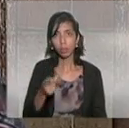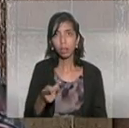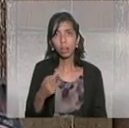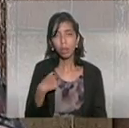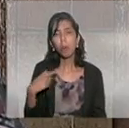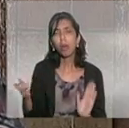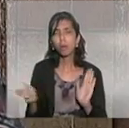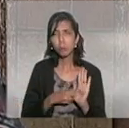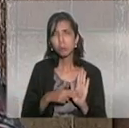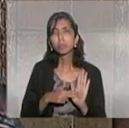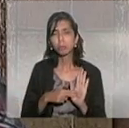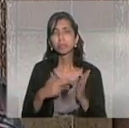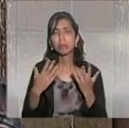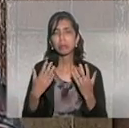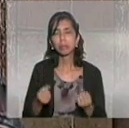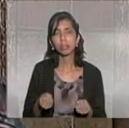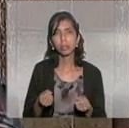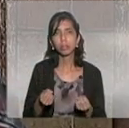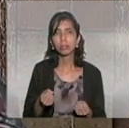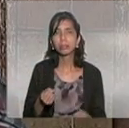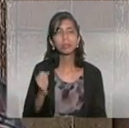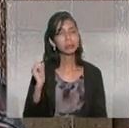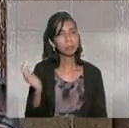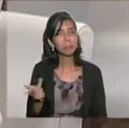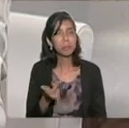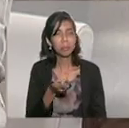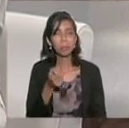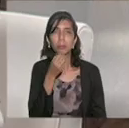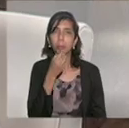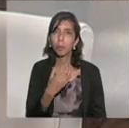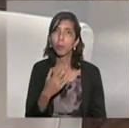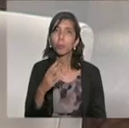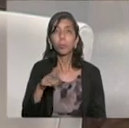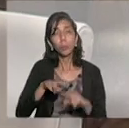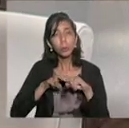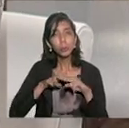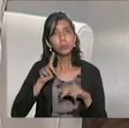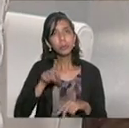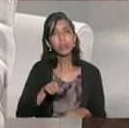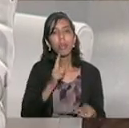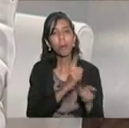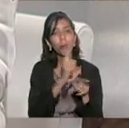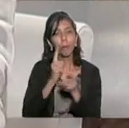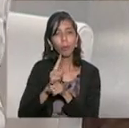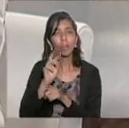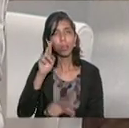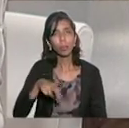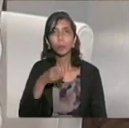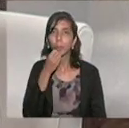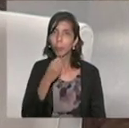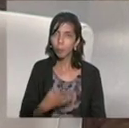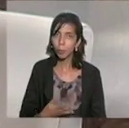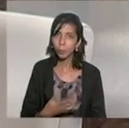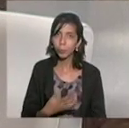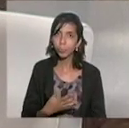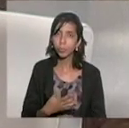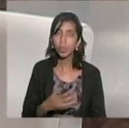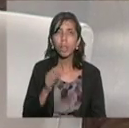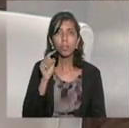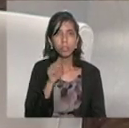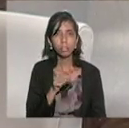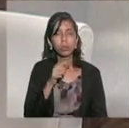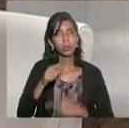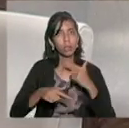da indicação, eu assumo perfeitamente e dou crédito. Isso é maravilhoso, isso é maravilhoso. Eu acho que é por isso que você encontra bons resultados,